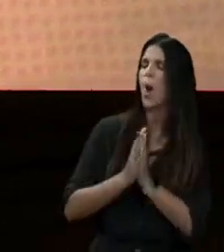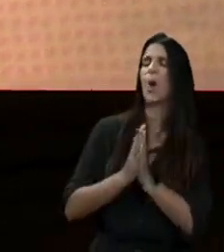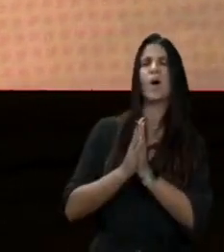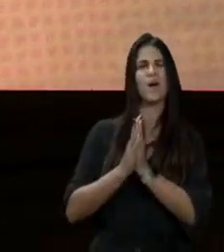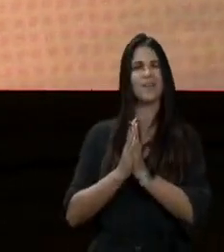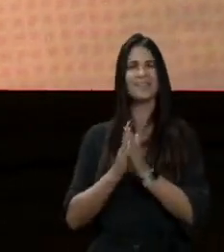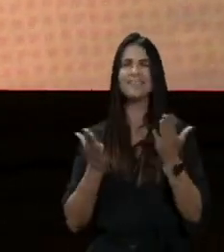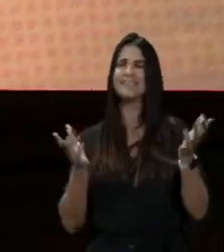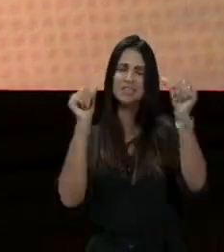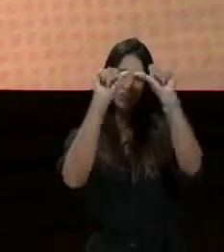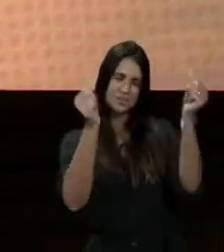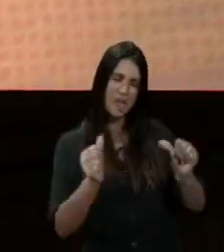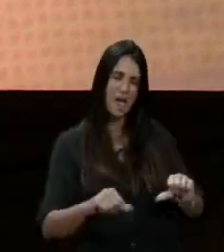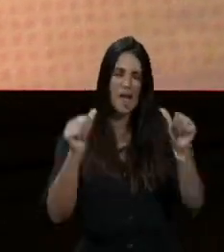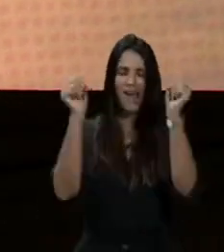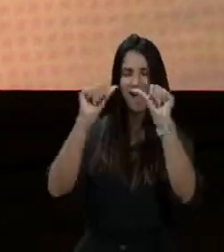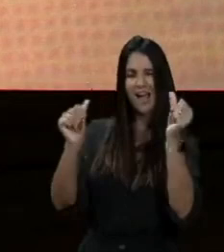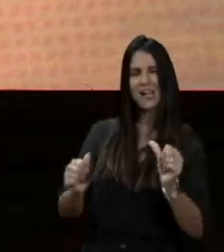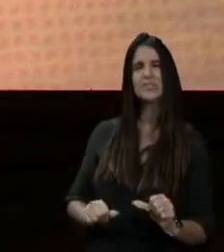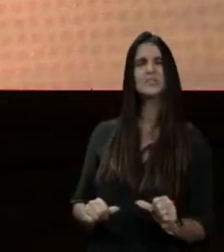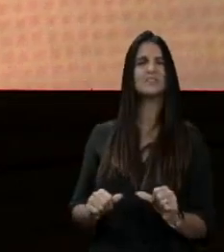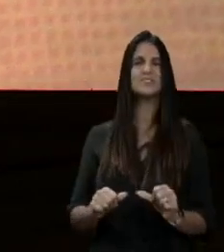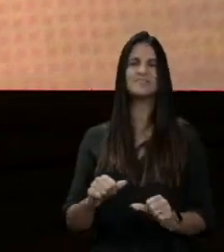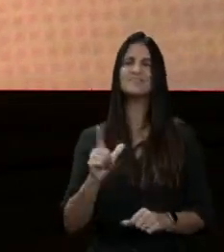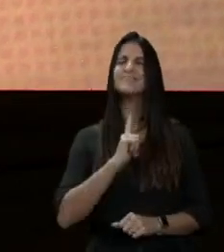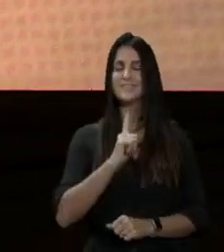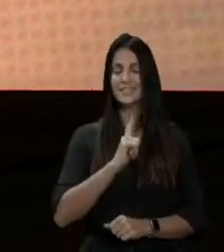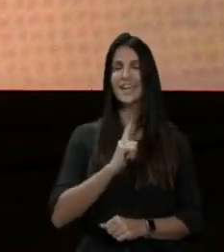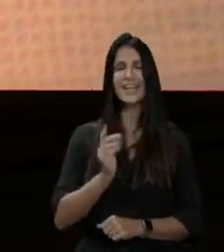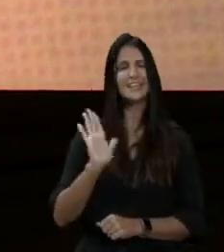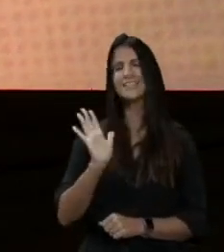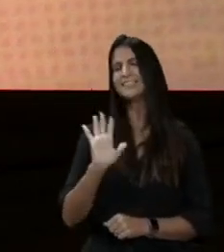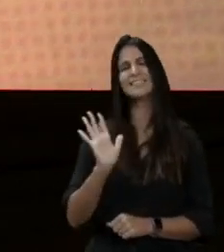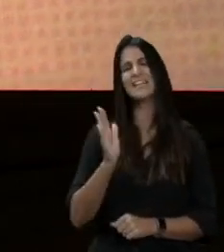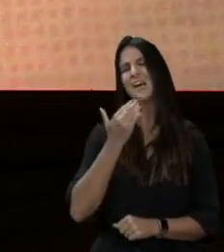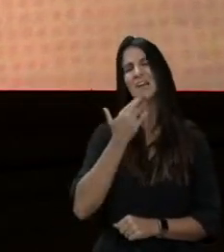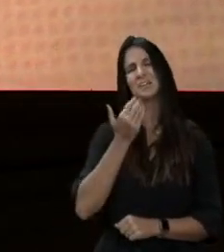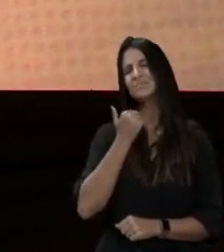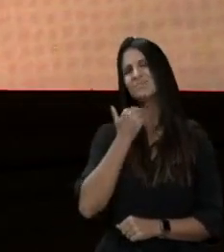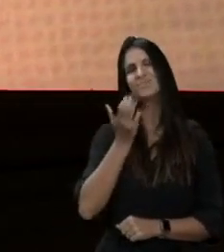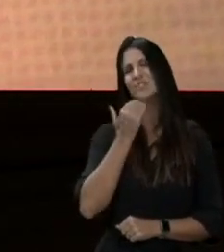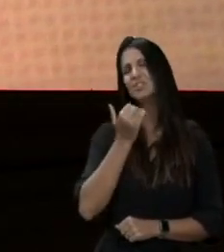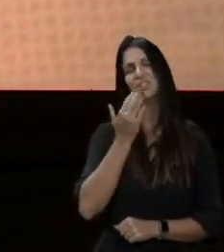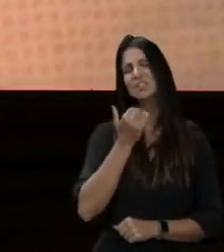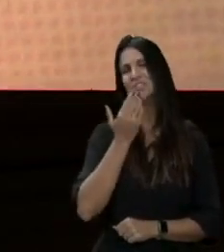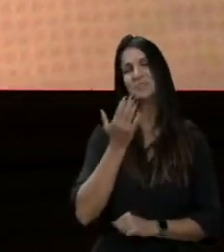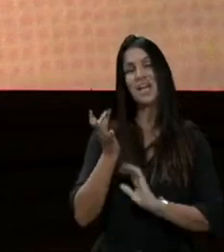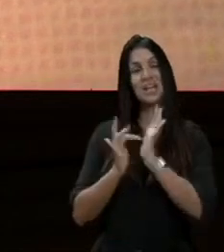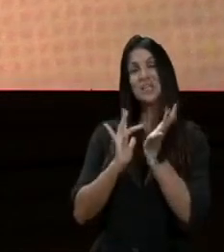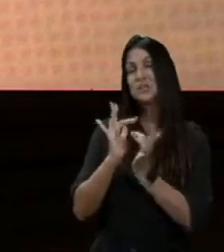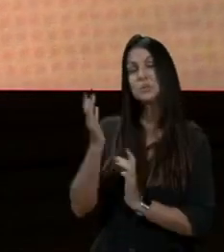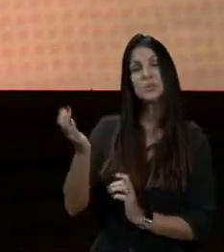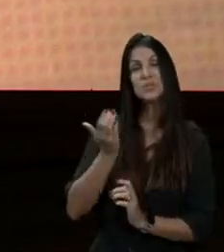ele tá nem aí para as suas estátuas ele tá aí para tua atitude e quem